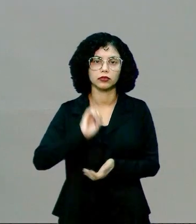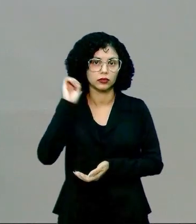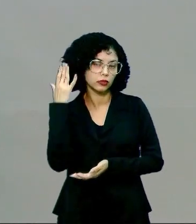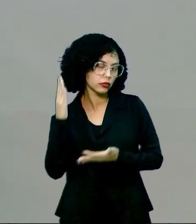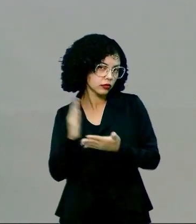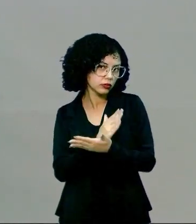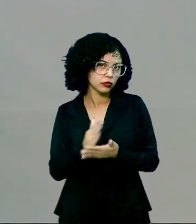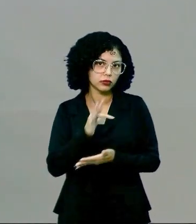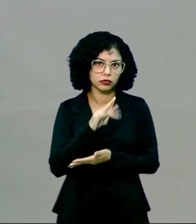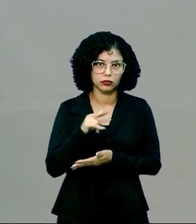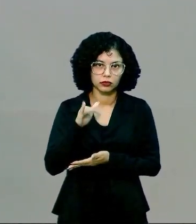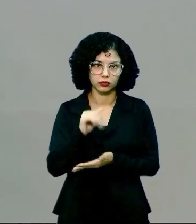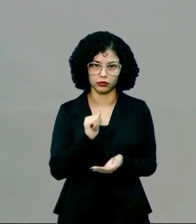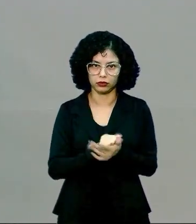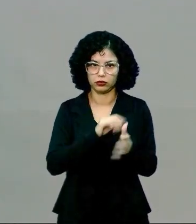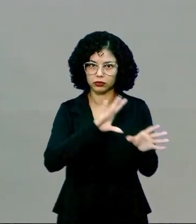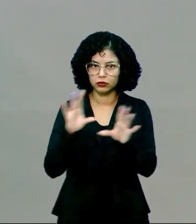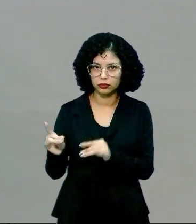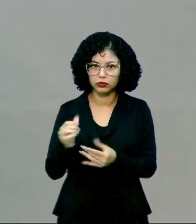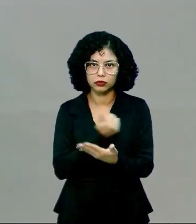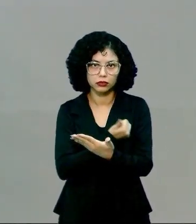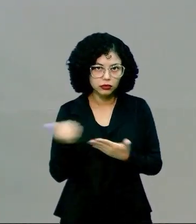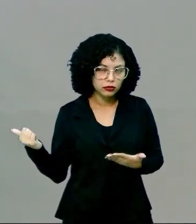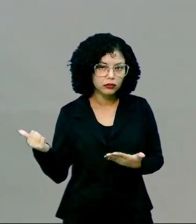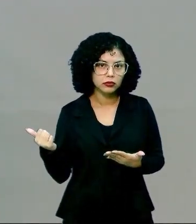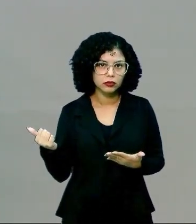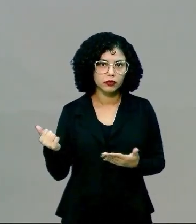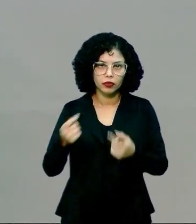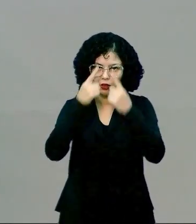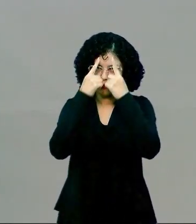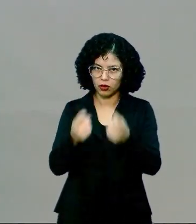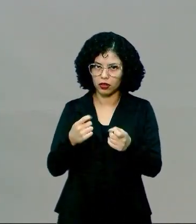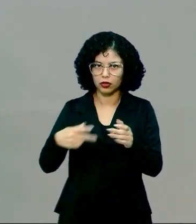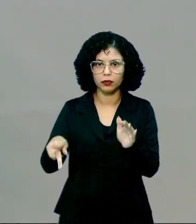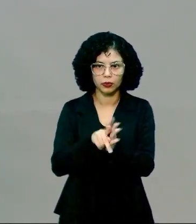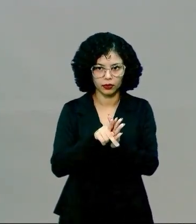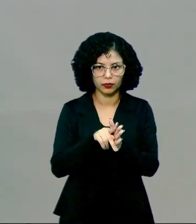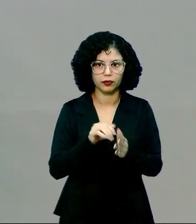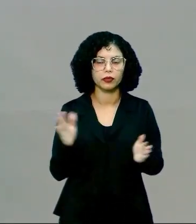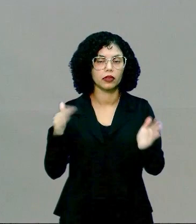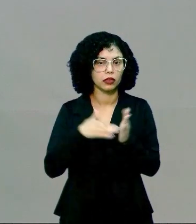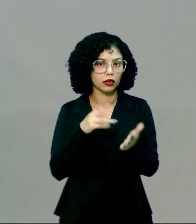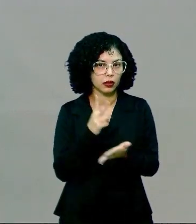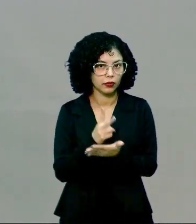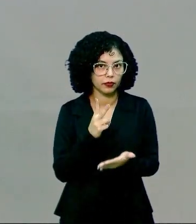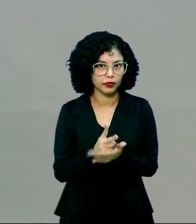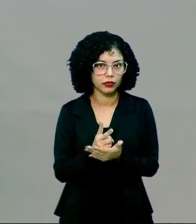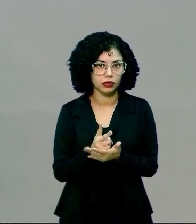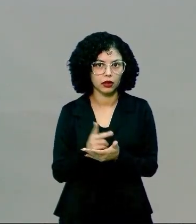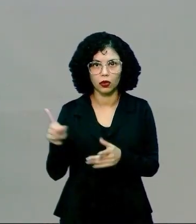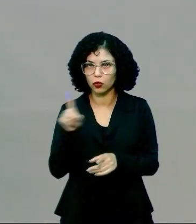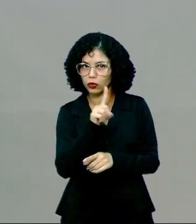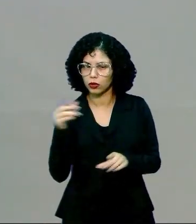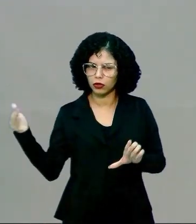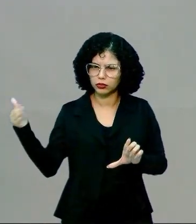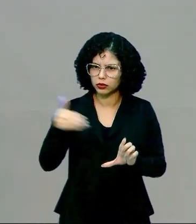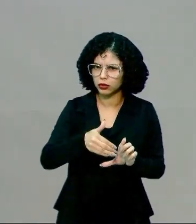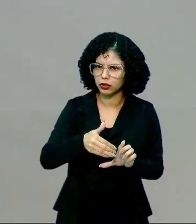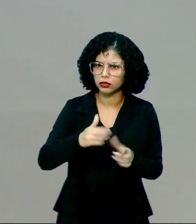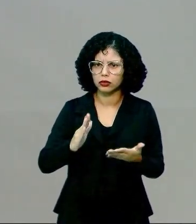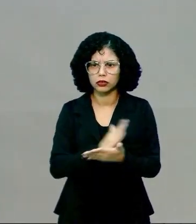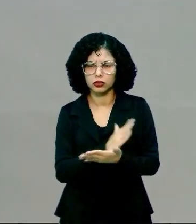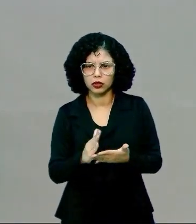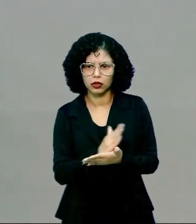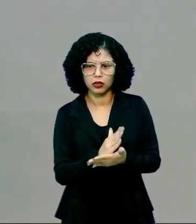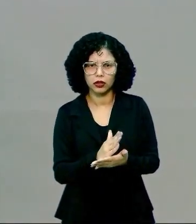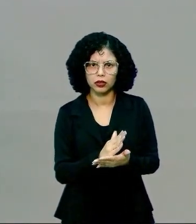alguma forma, através de um ato violento propriamente dito e até mesmo o não acesso e a não